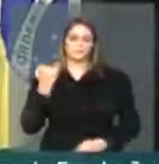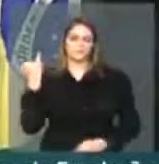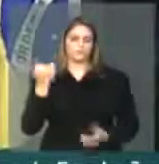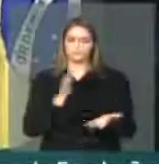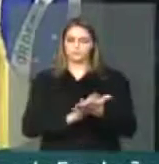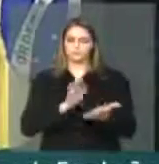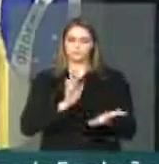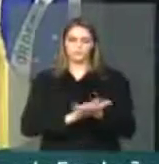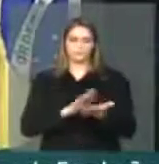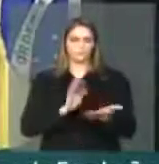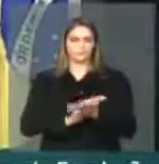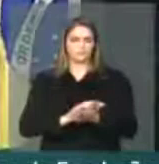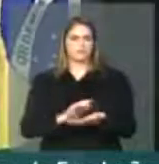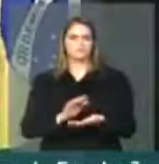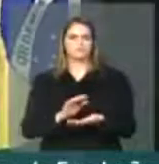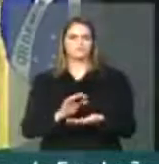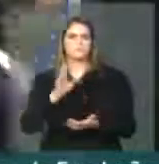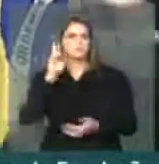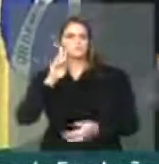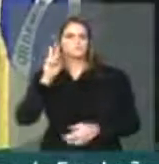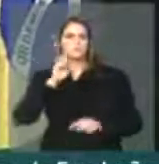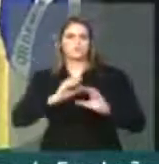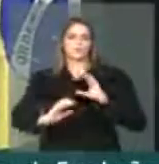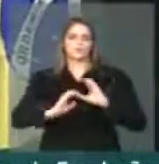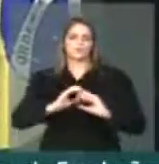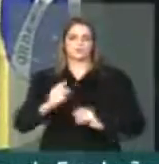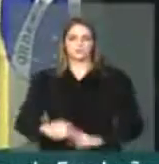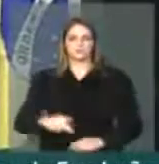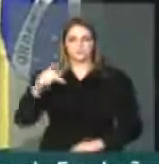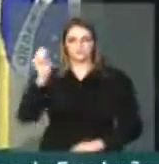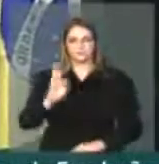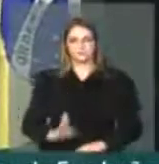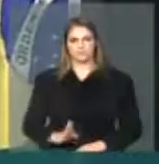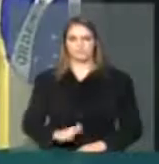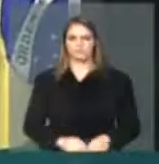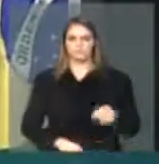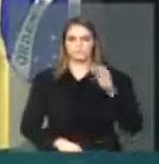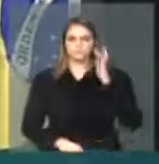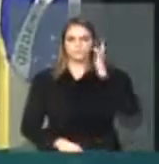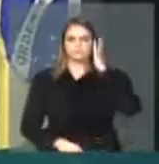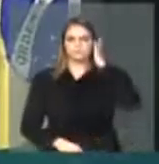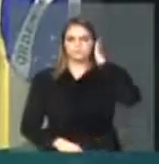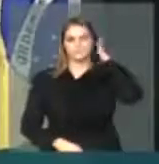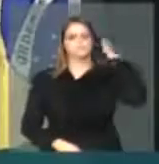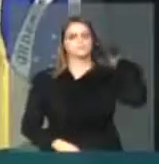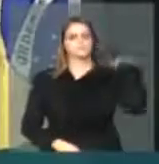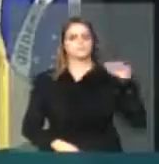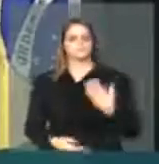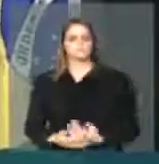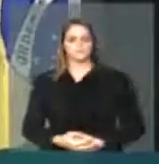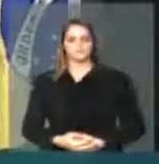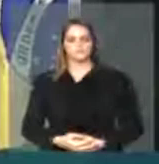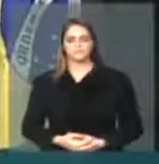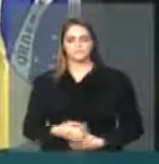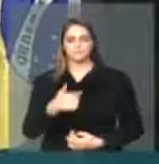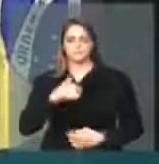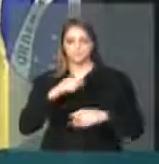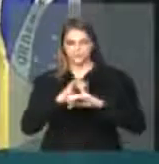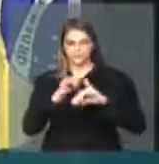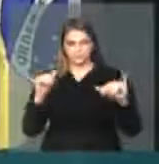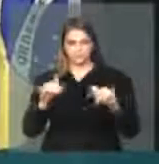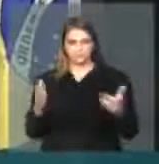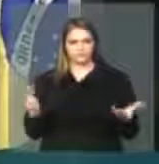um verdadeiro marco da história da comunicação no país. Por falar em história, faço questão de registrar